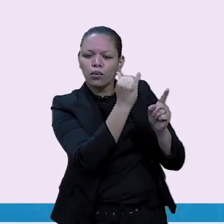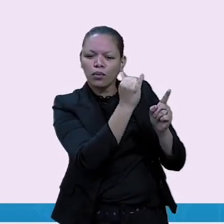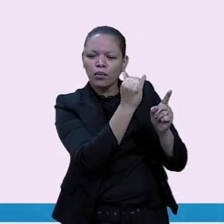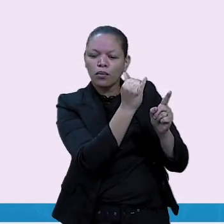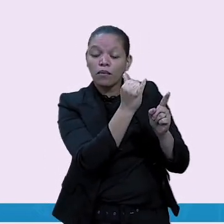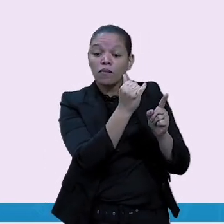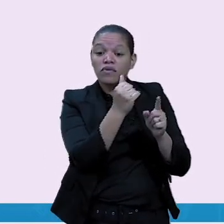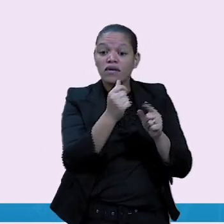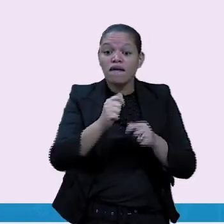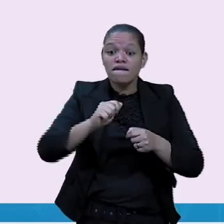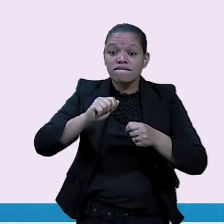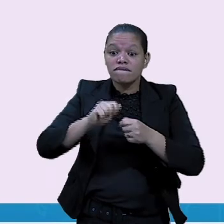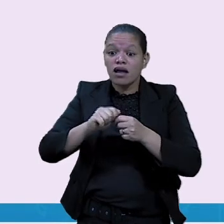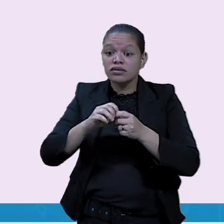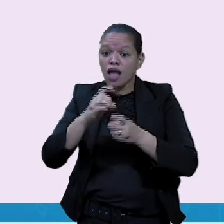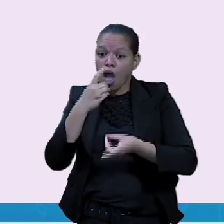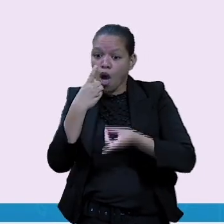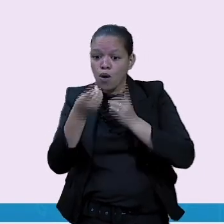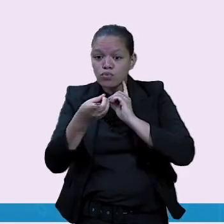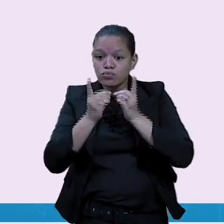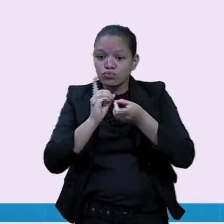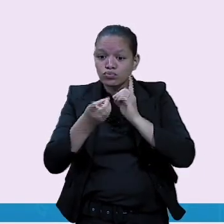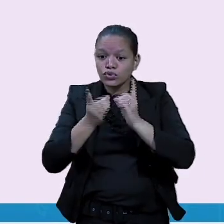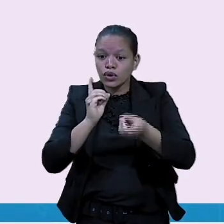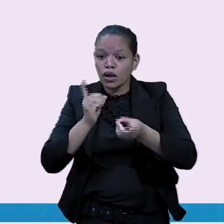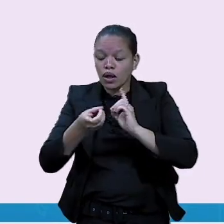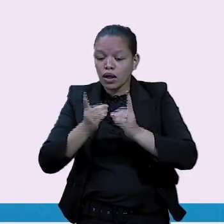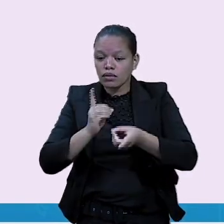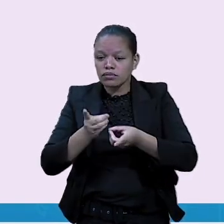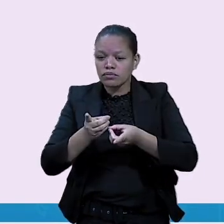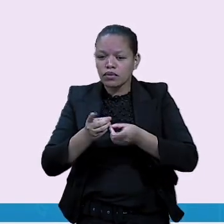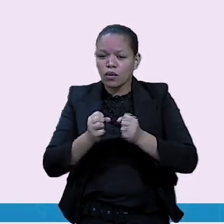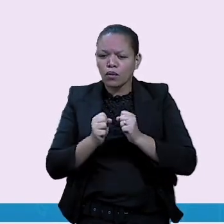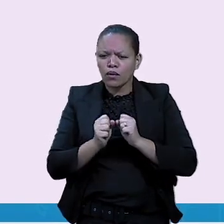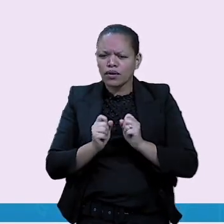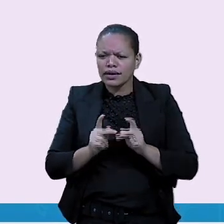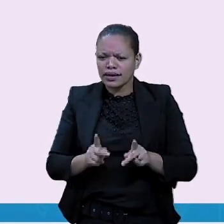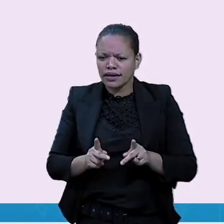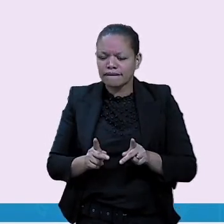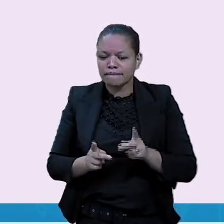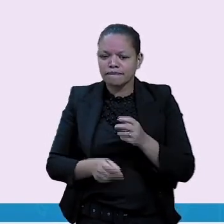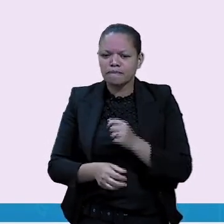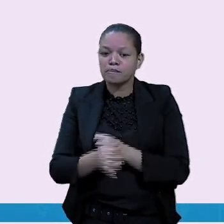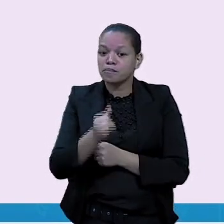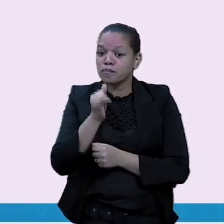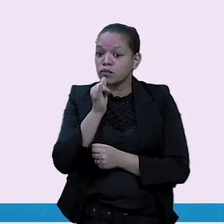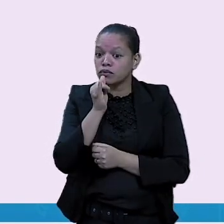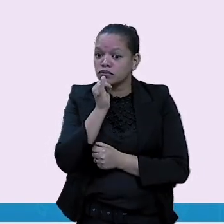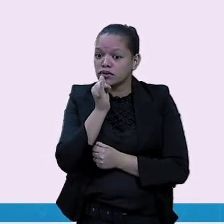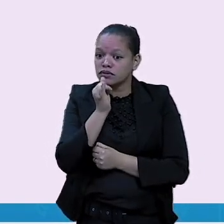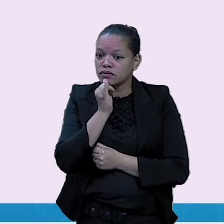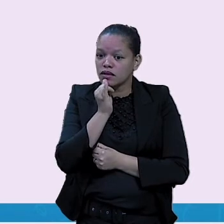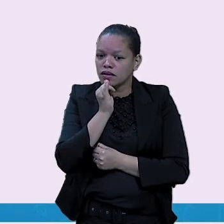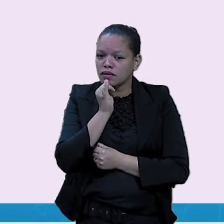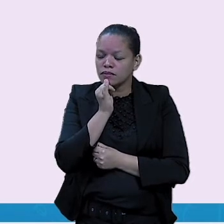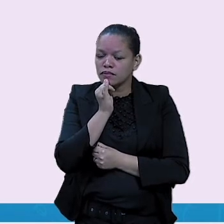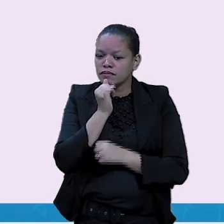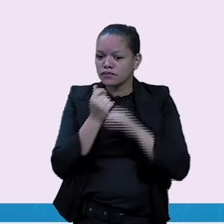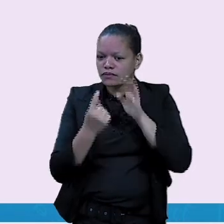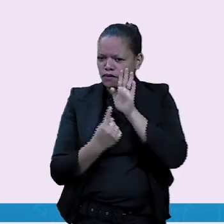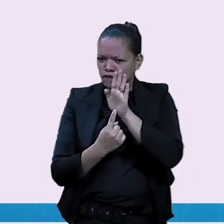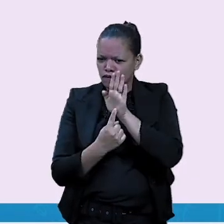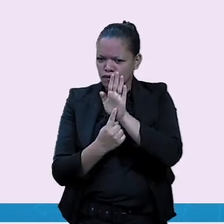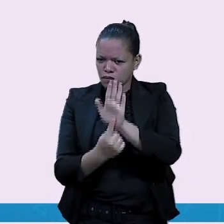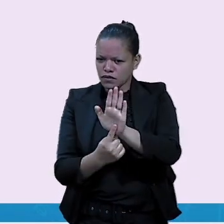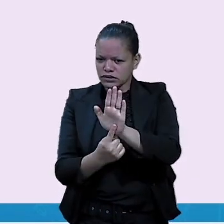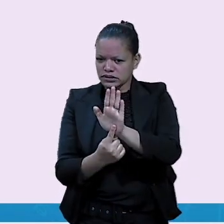diálogo. Eu trouxe aqui, gente, um exemplo de uma situação que eu poderia,